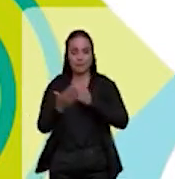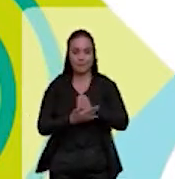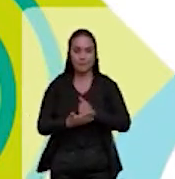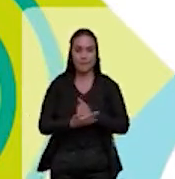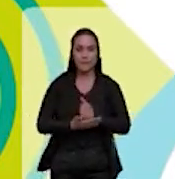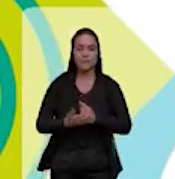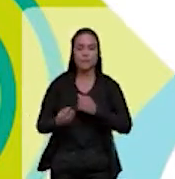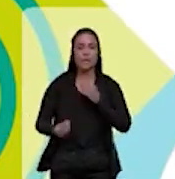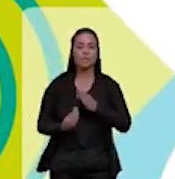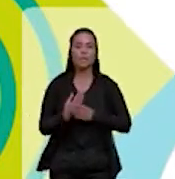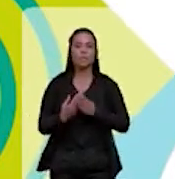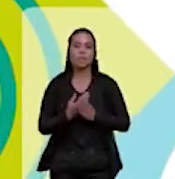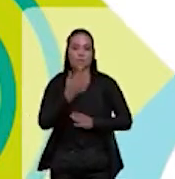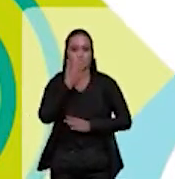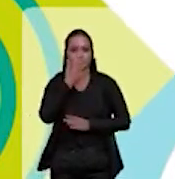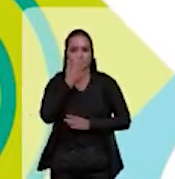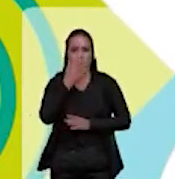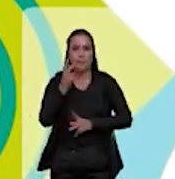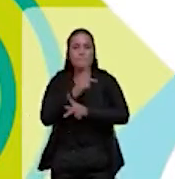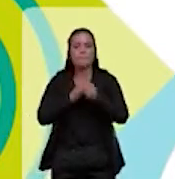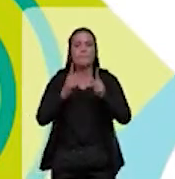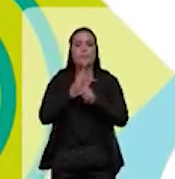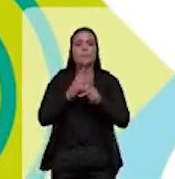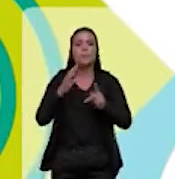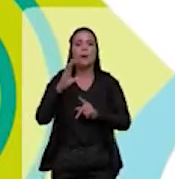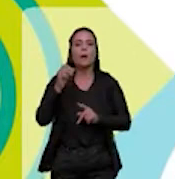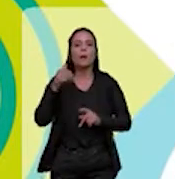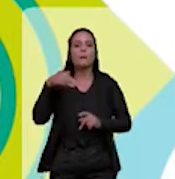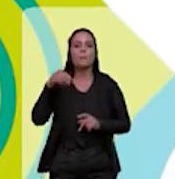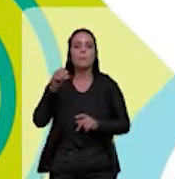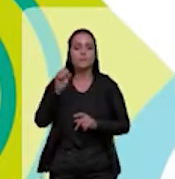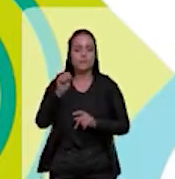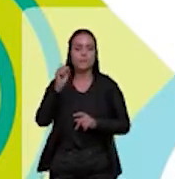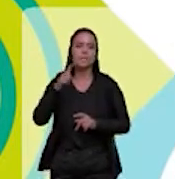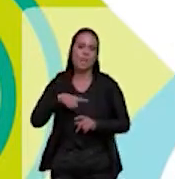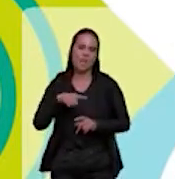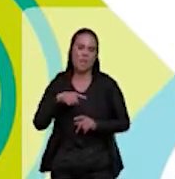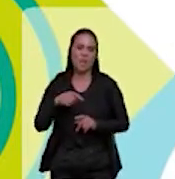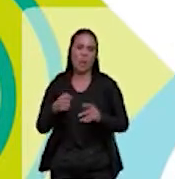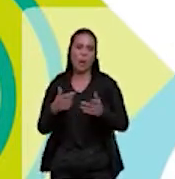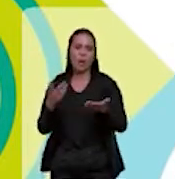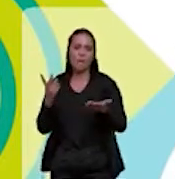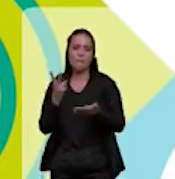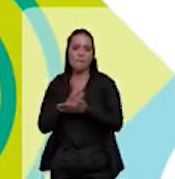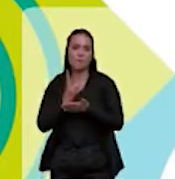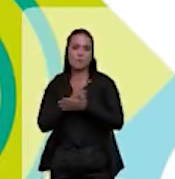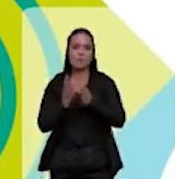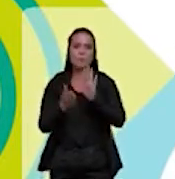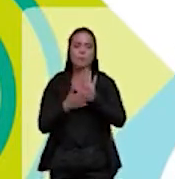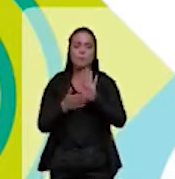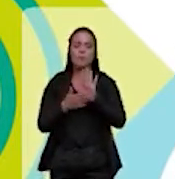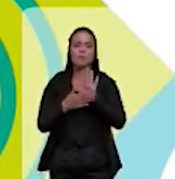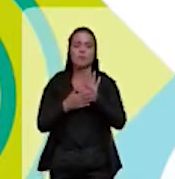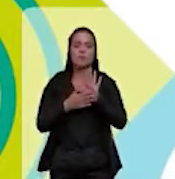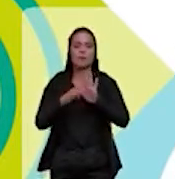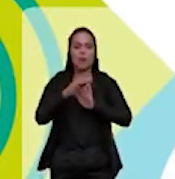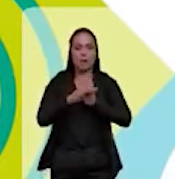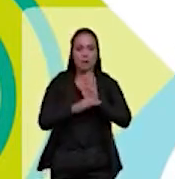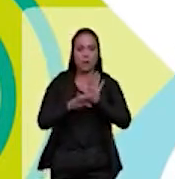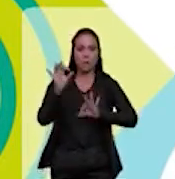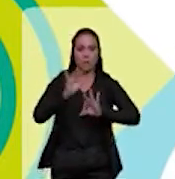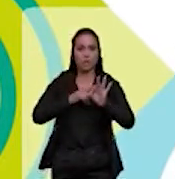e de autores agraciados com o prêmio Camões é praticamente o mesmo da lista presente na proposta curricular